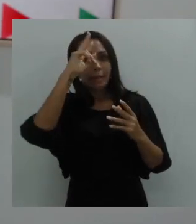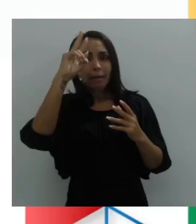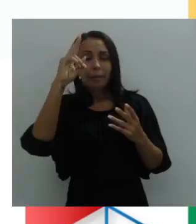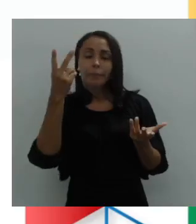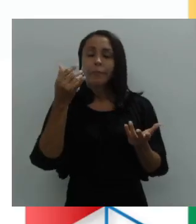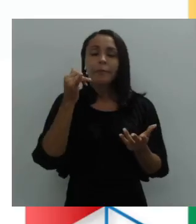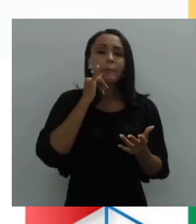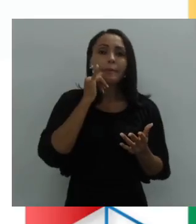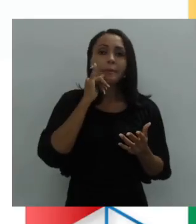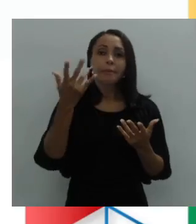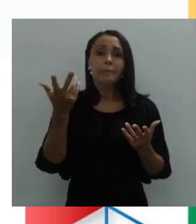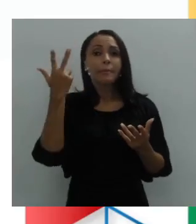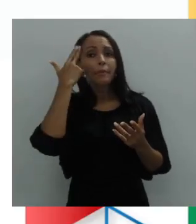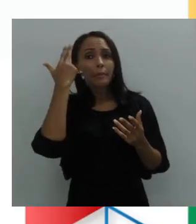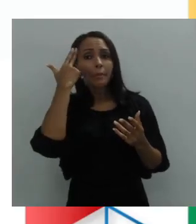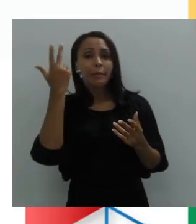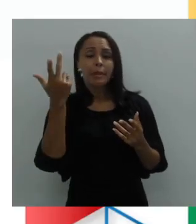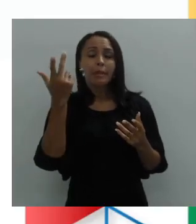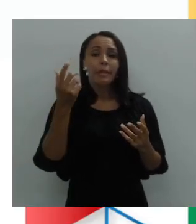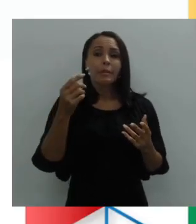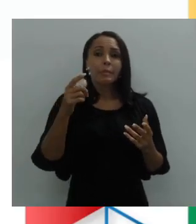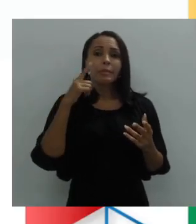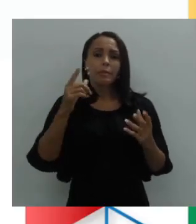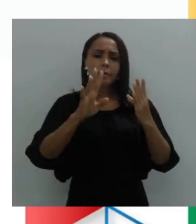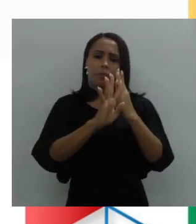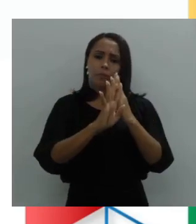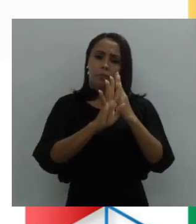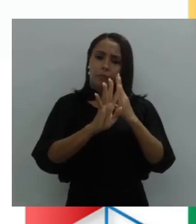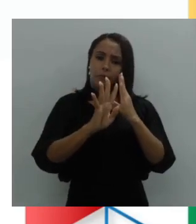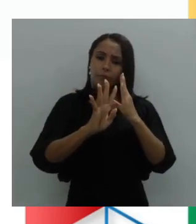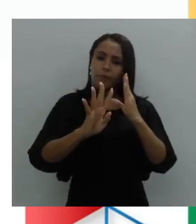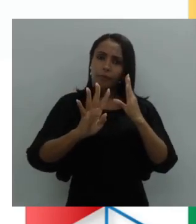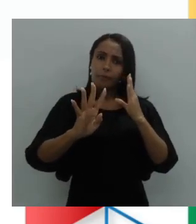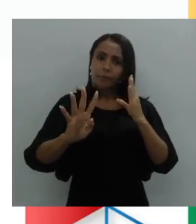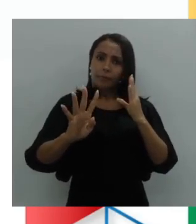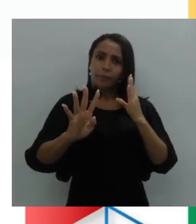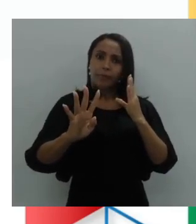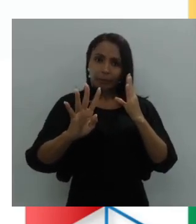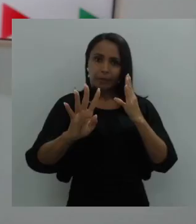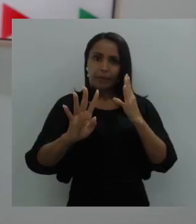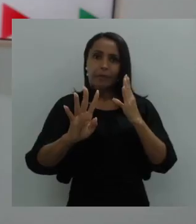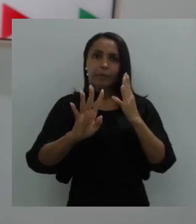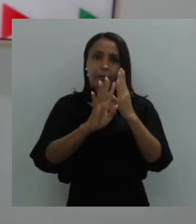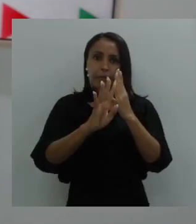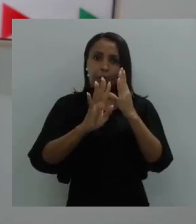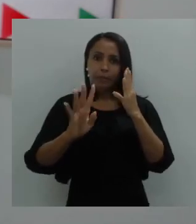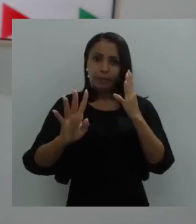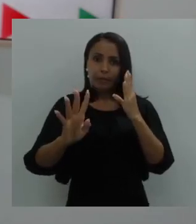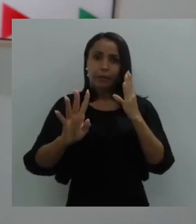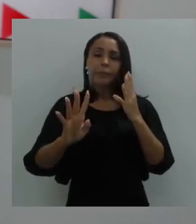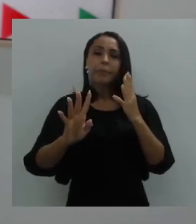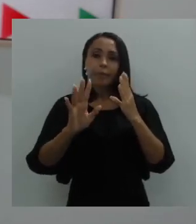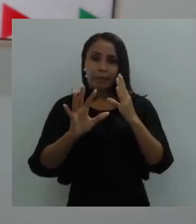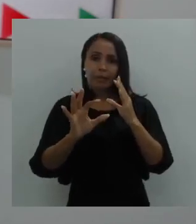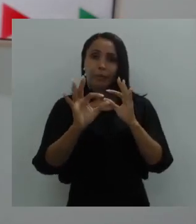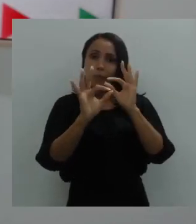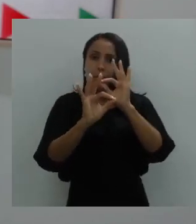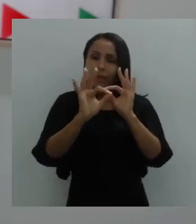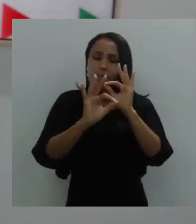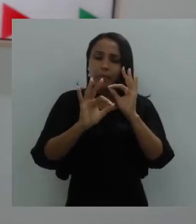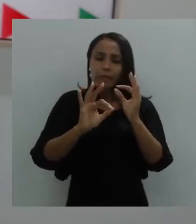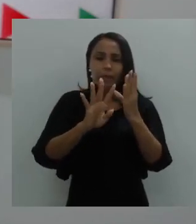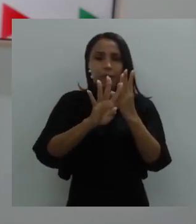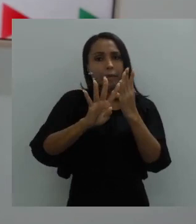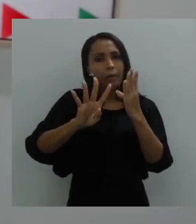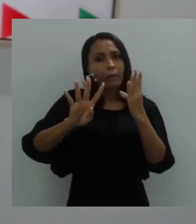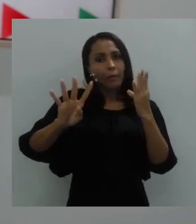exemplo. Normalmente quando as pessoas estão em fila, as pessoas estão em pé, elas estão em ordem. Então lembra de ordem,